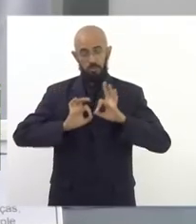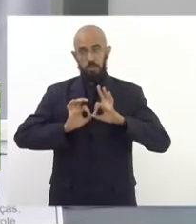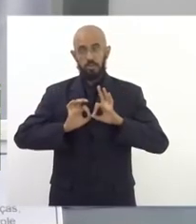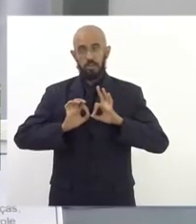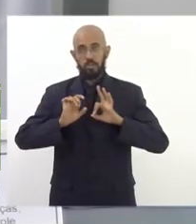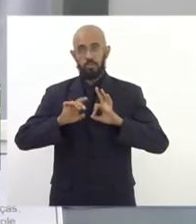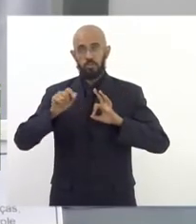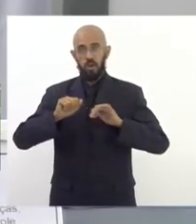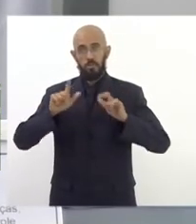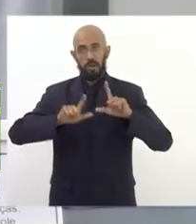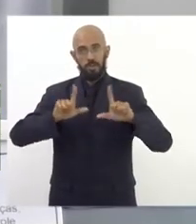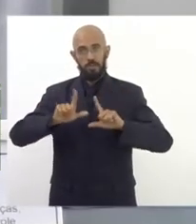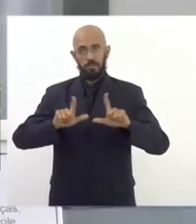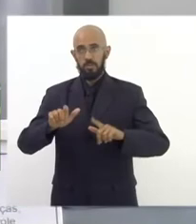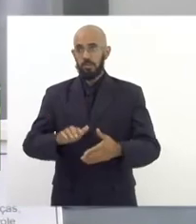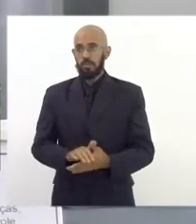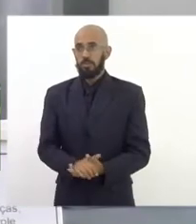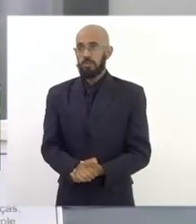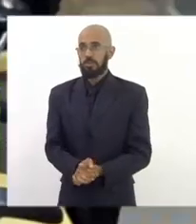pela imprensa.